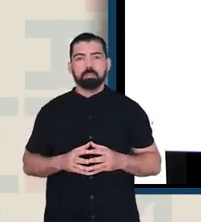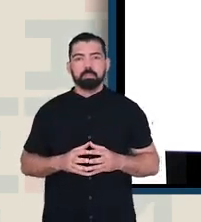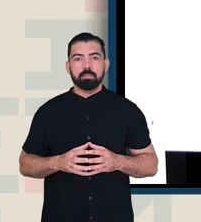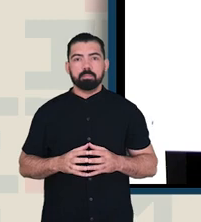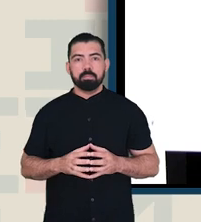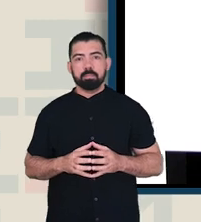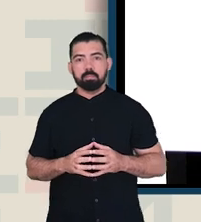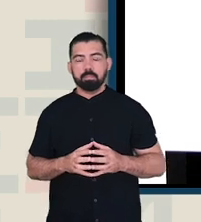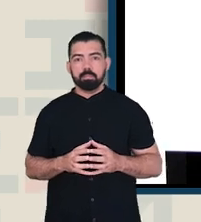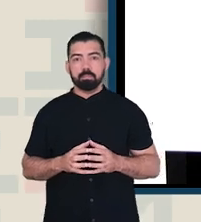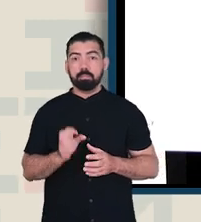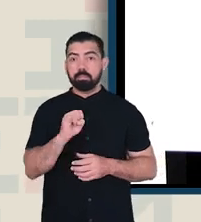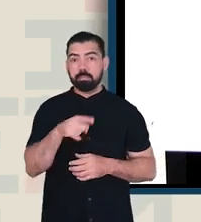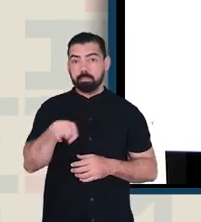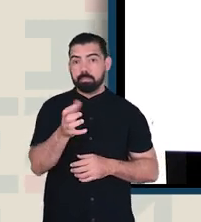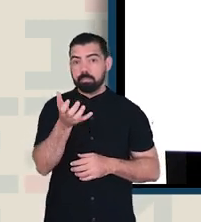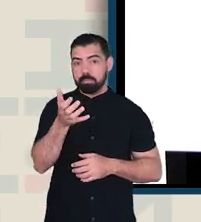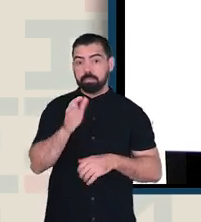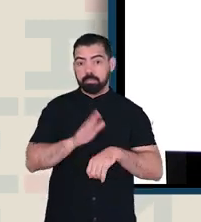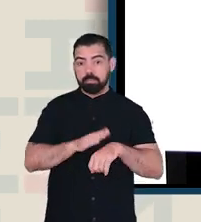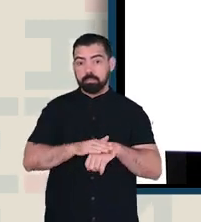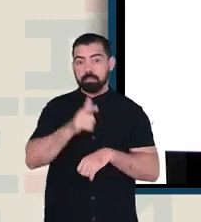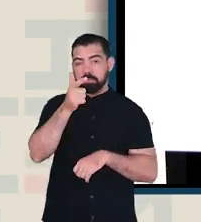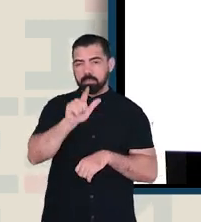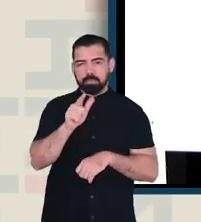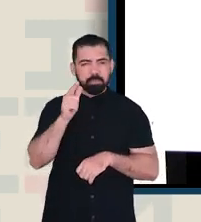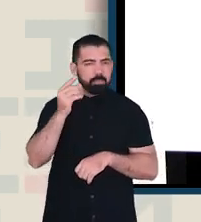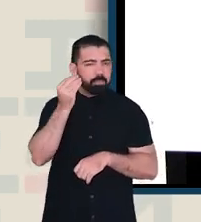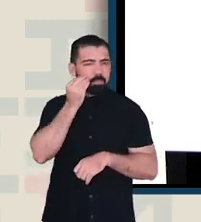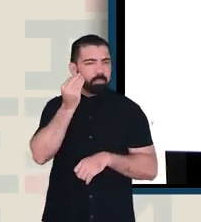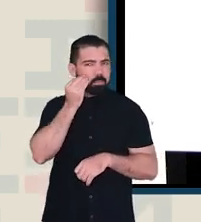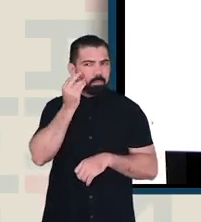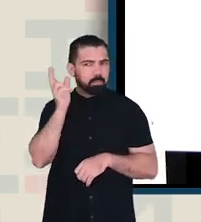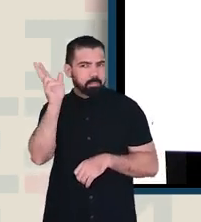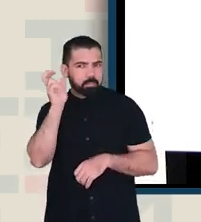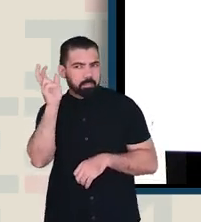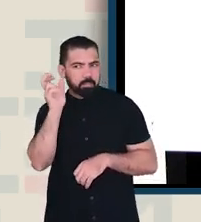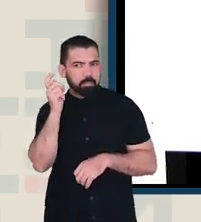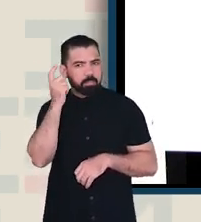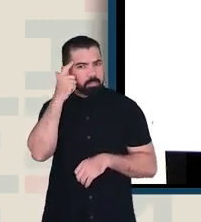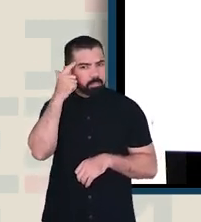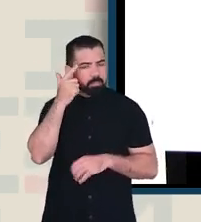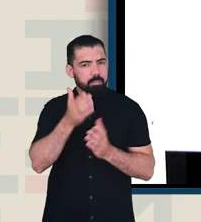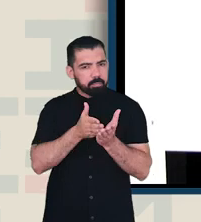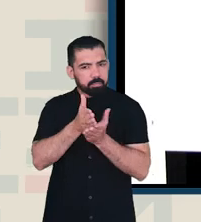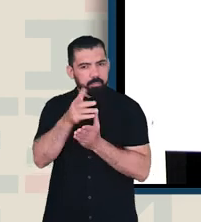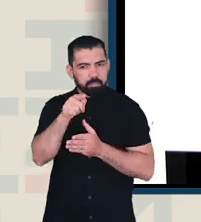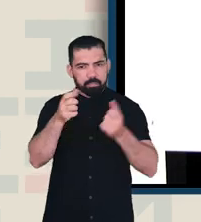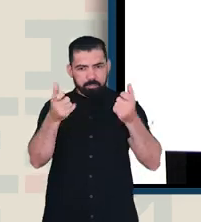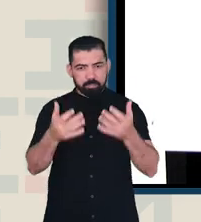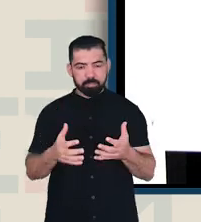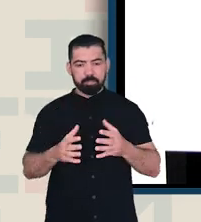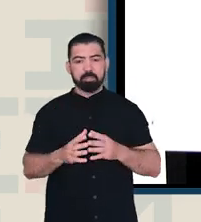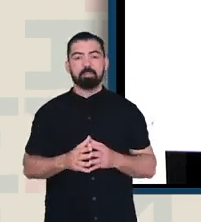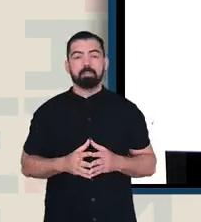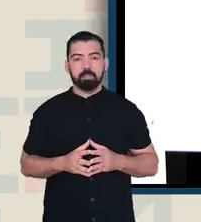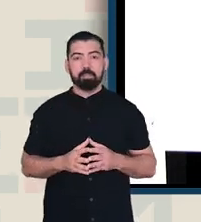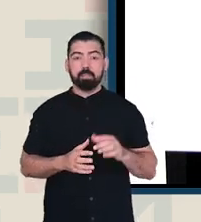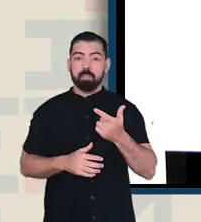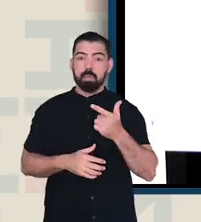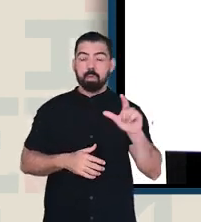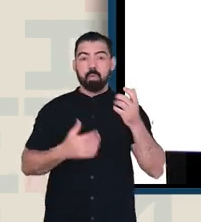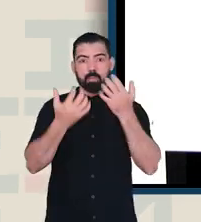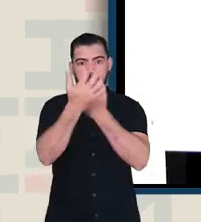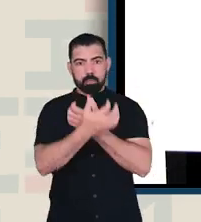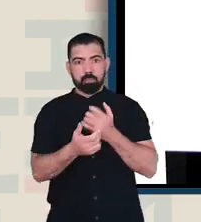Se quiserem escutar de novo e tentar pensar por aí. E uma outra